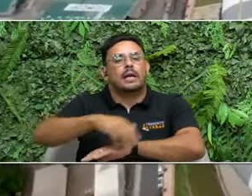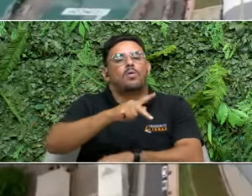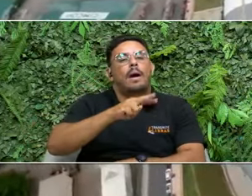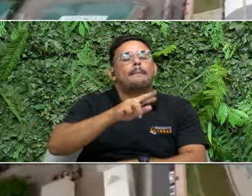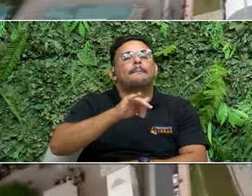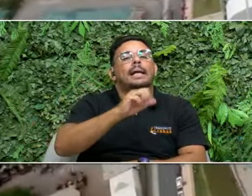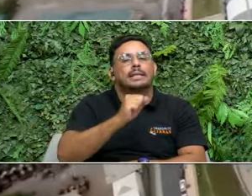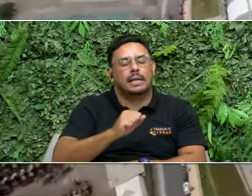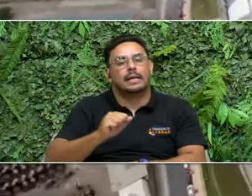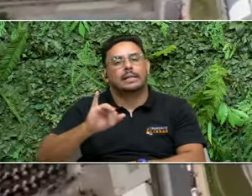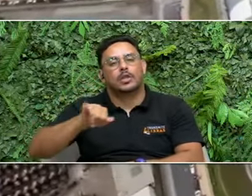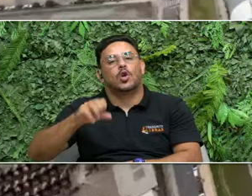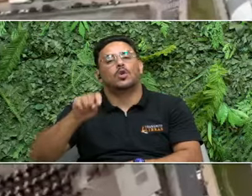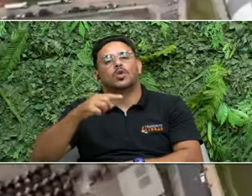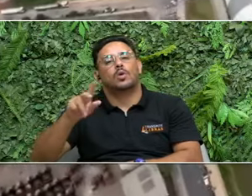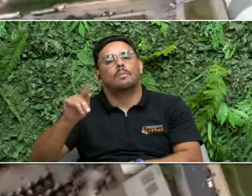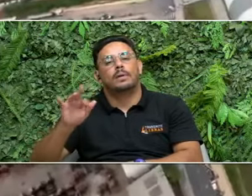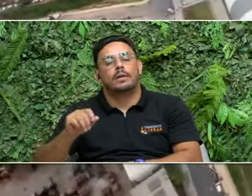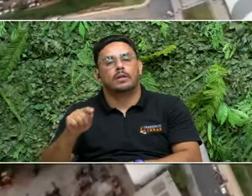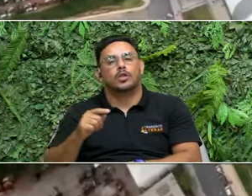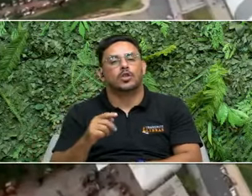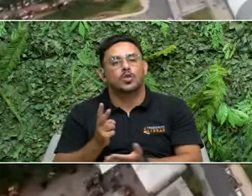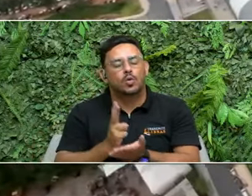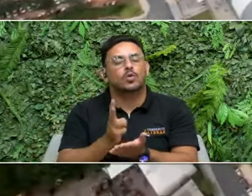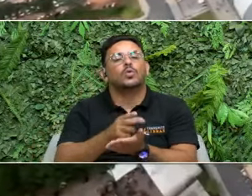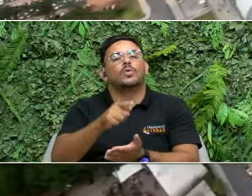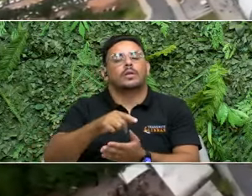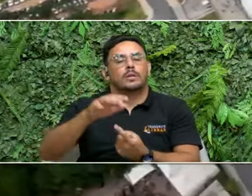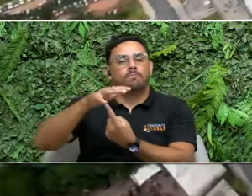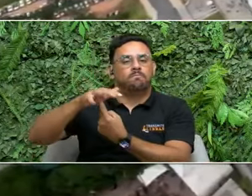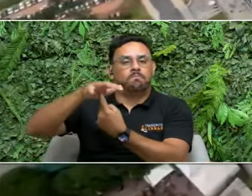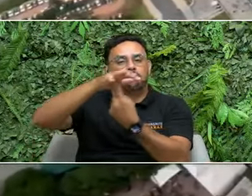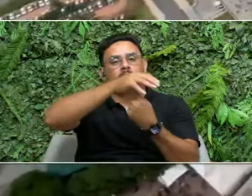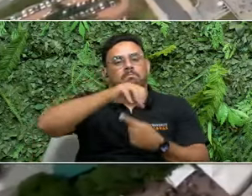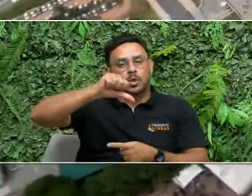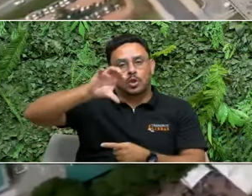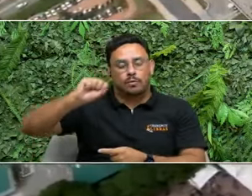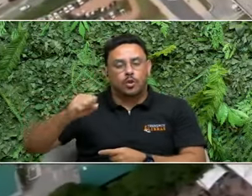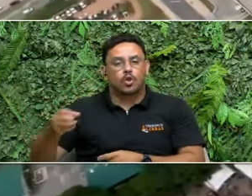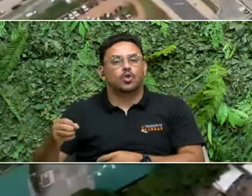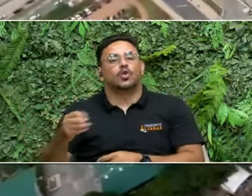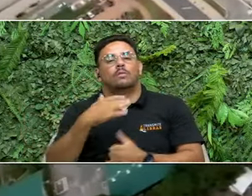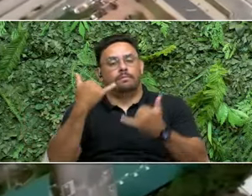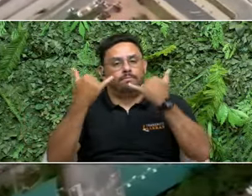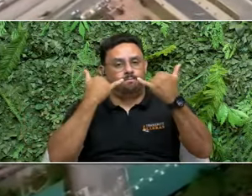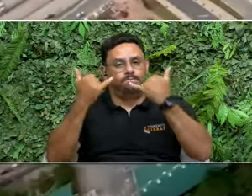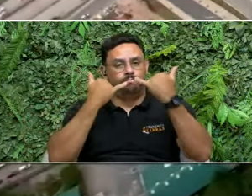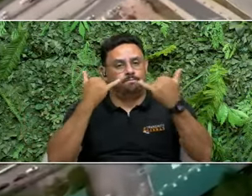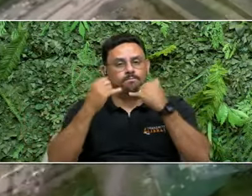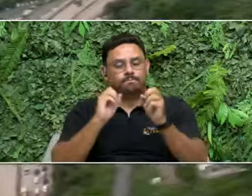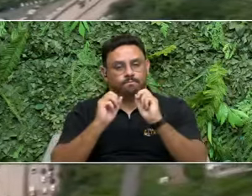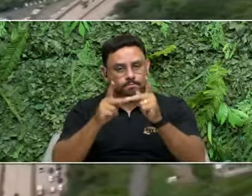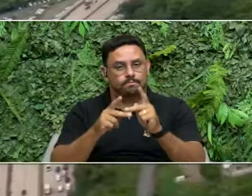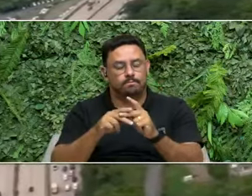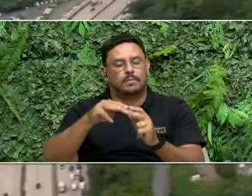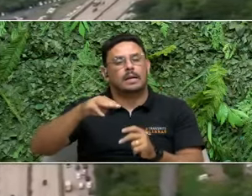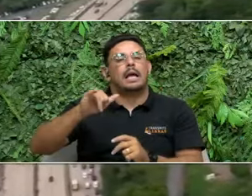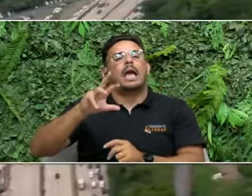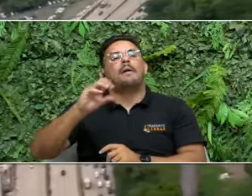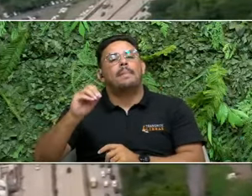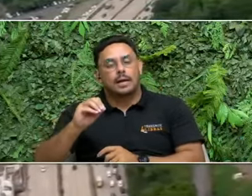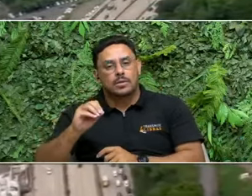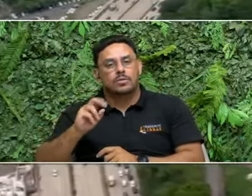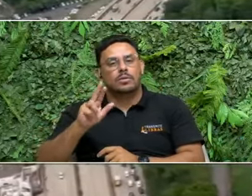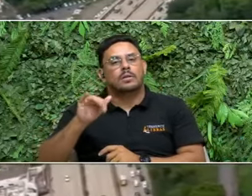lilás já no João Pinheiro a gente segue daqui direto do helicóptero 98 daqui a pouquinho com novas atualizações aéreas Márcio lilás Mário pena